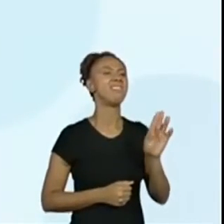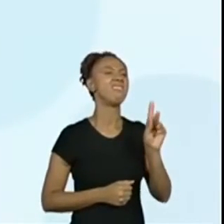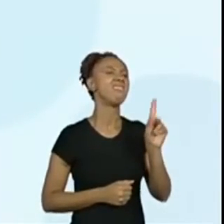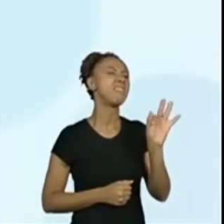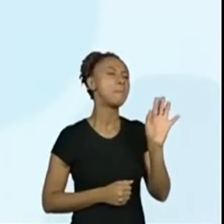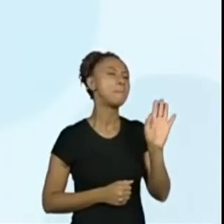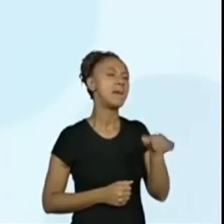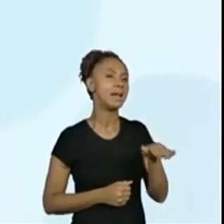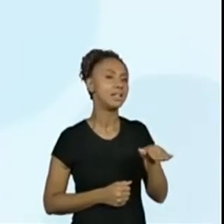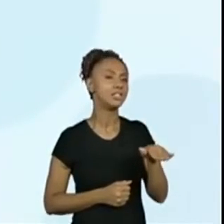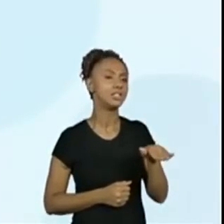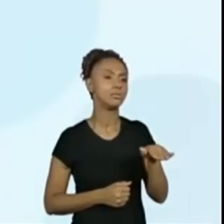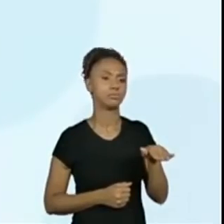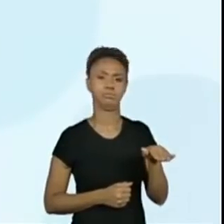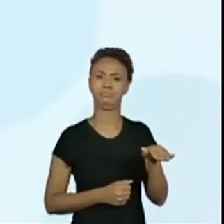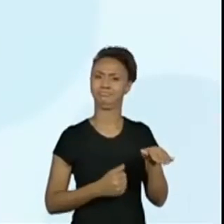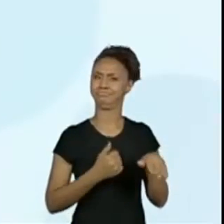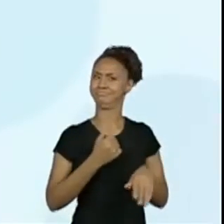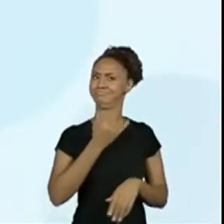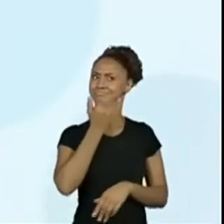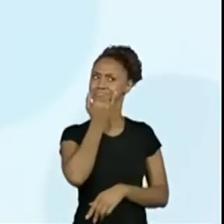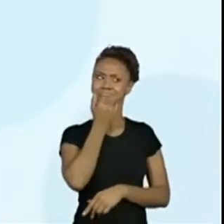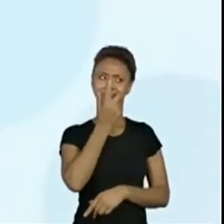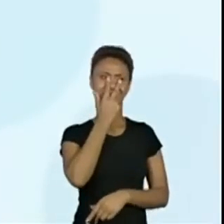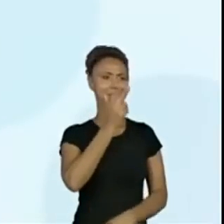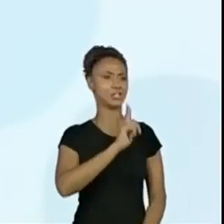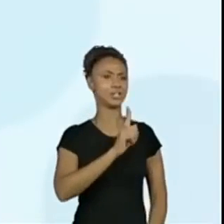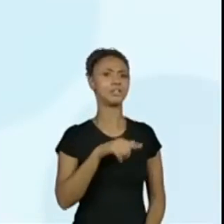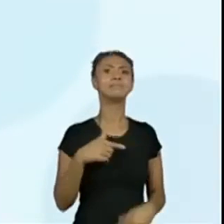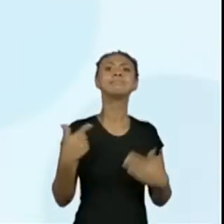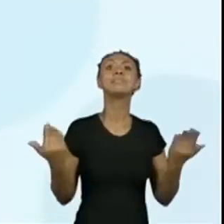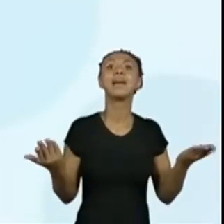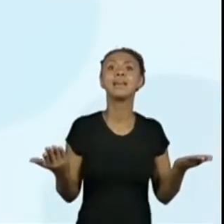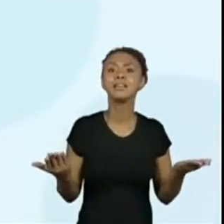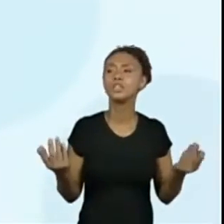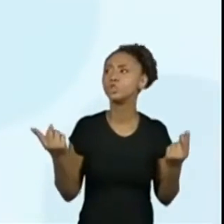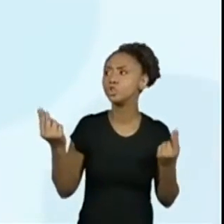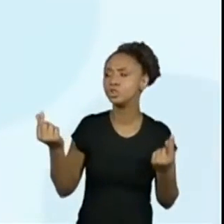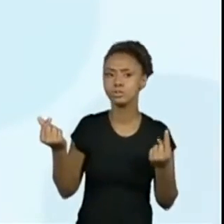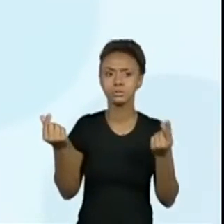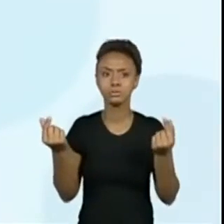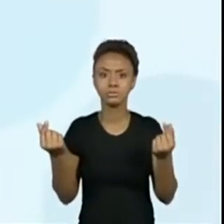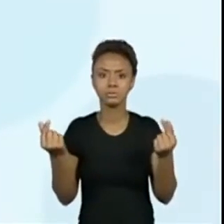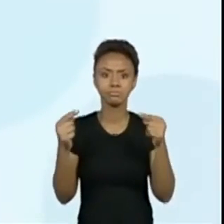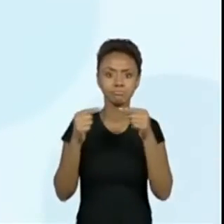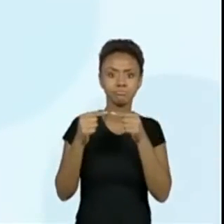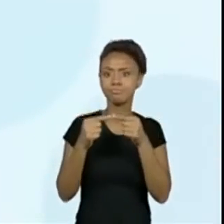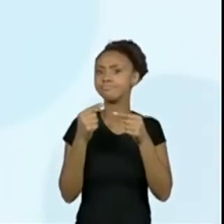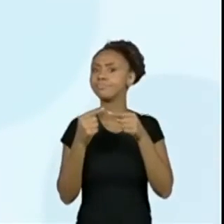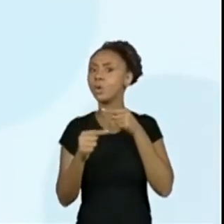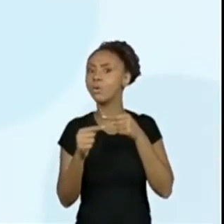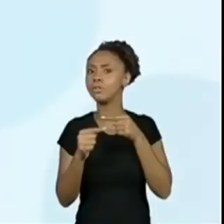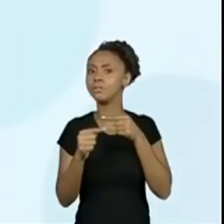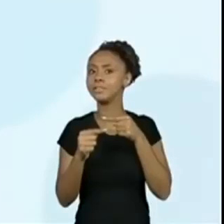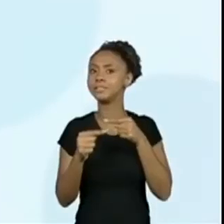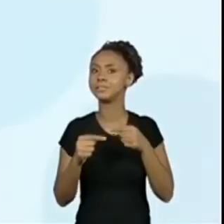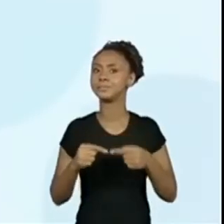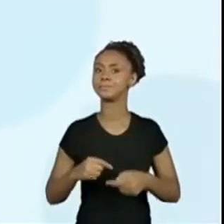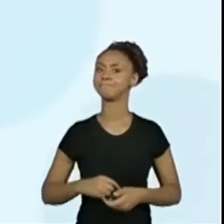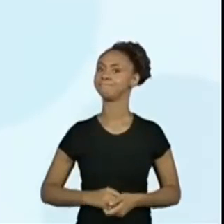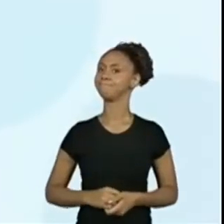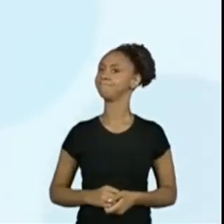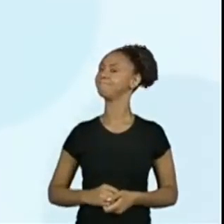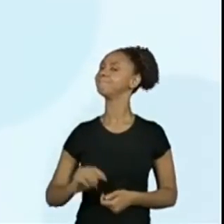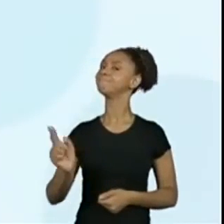não. E aí, pessoal, esses valores são ou não equivalentes? Não